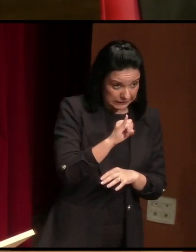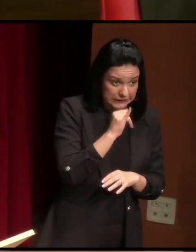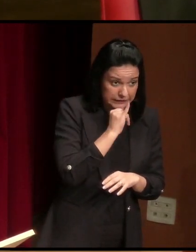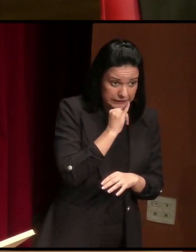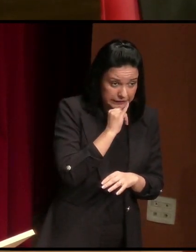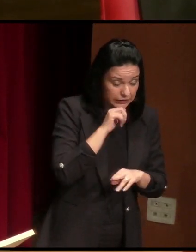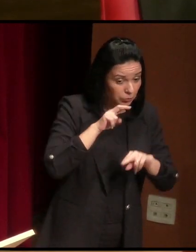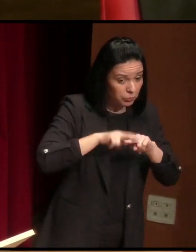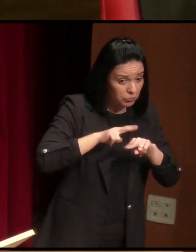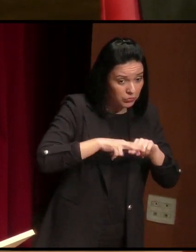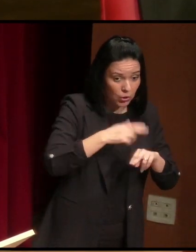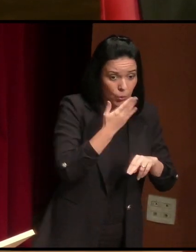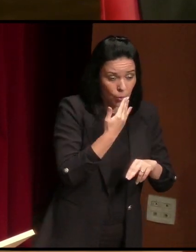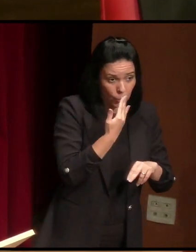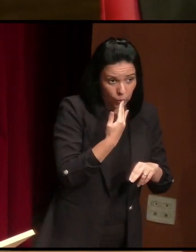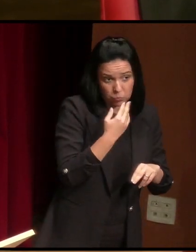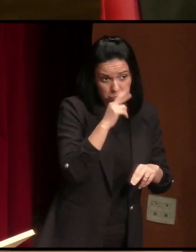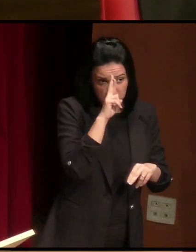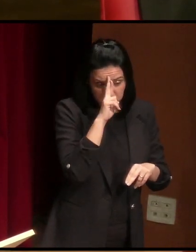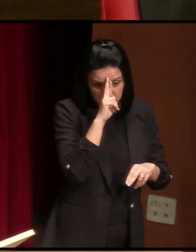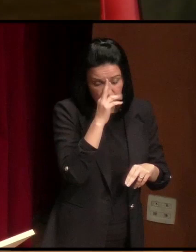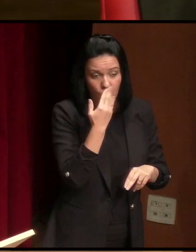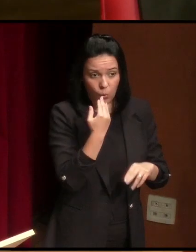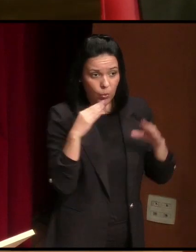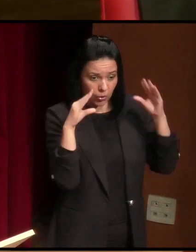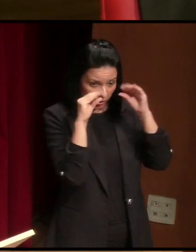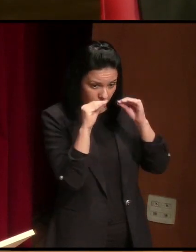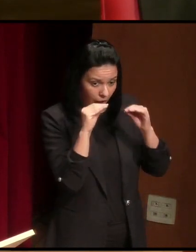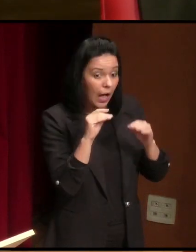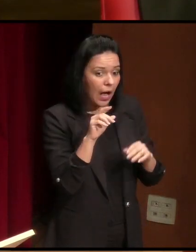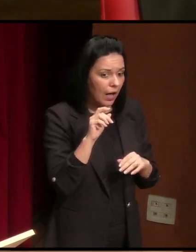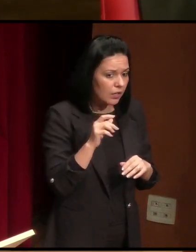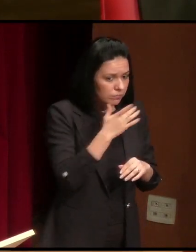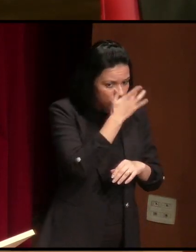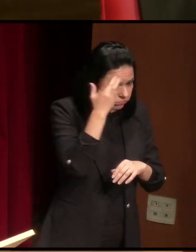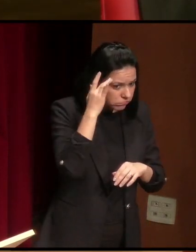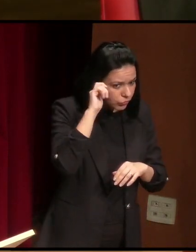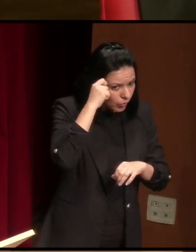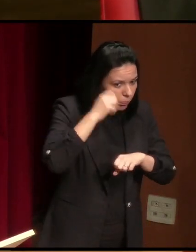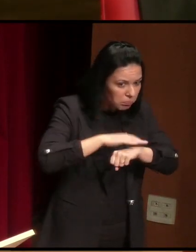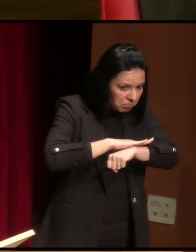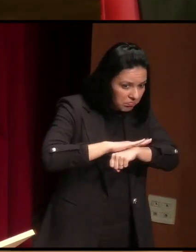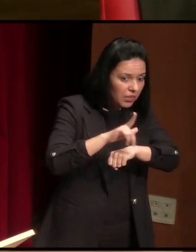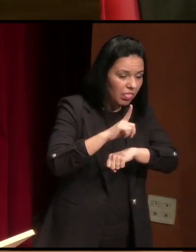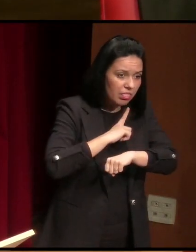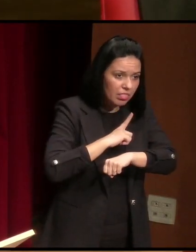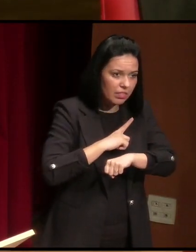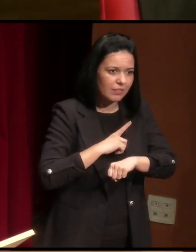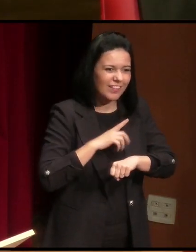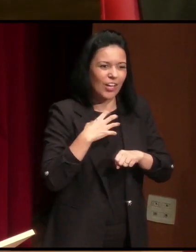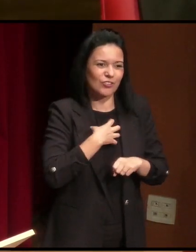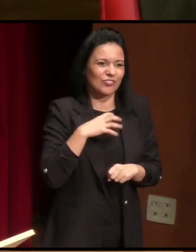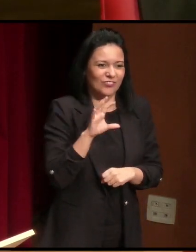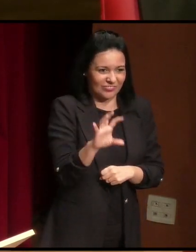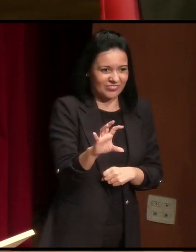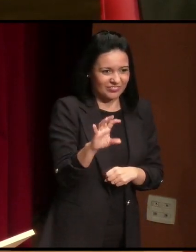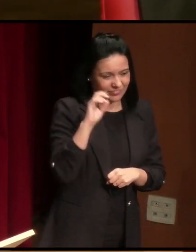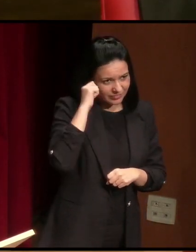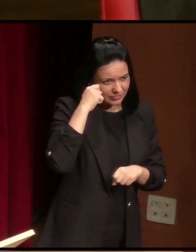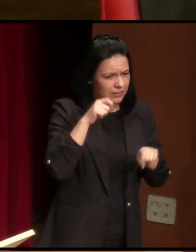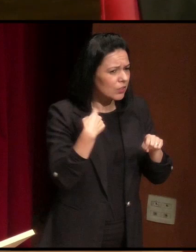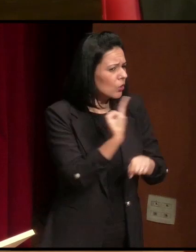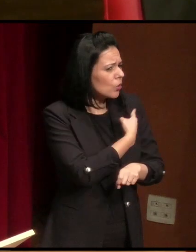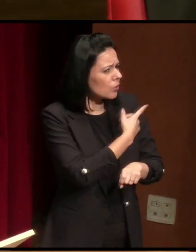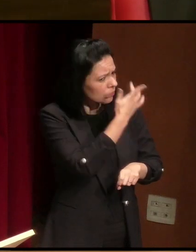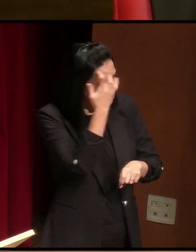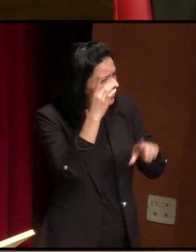do seu lado? Não te servindo, mas jantando. Então, vamos pegar esse exercício que o movimento negro nos ensinou e vamos fazer com a deficiência, lá na